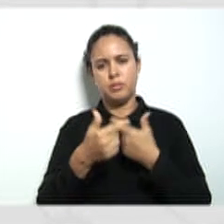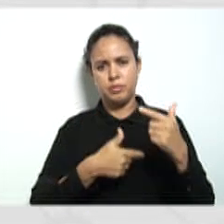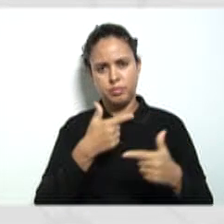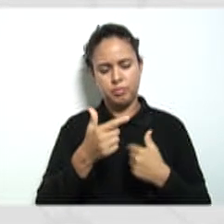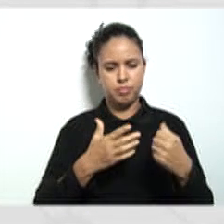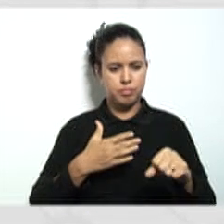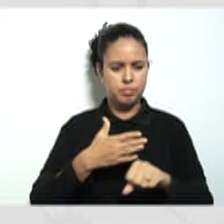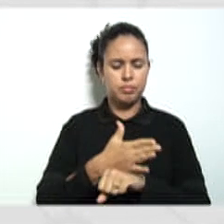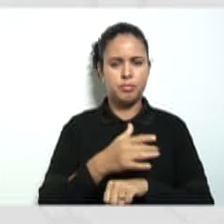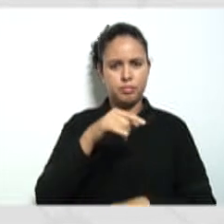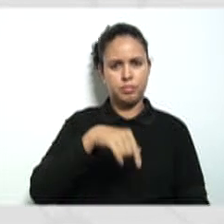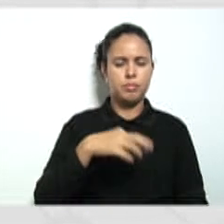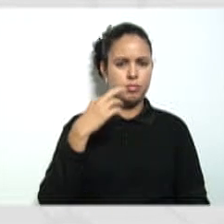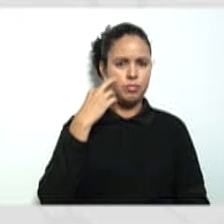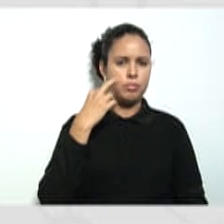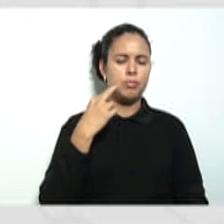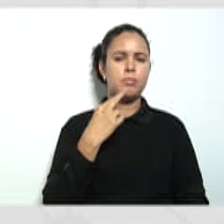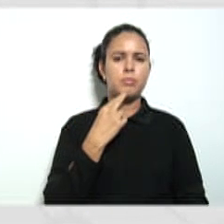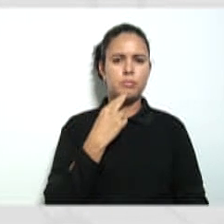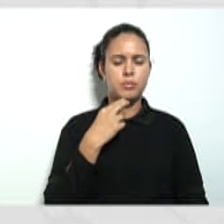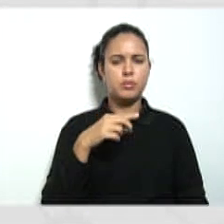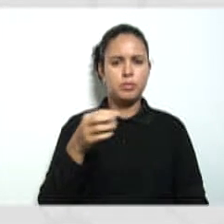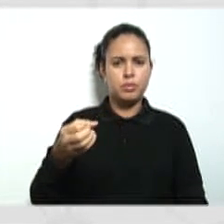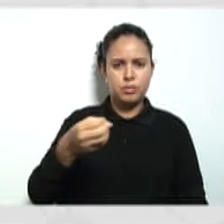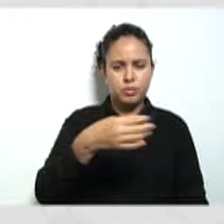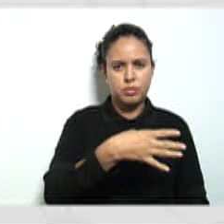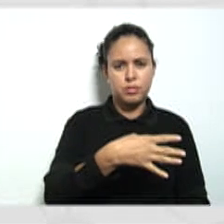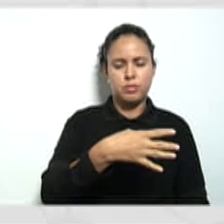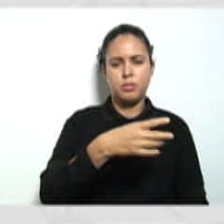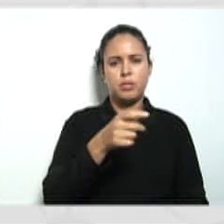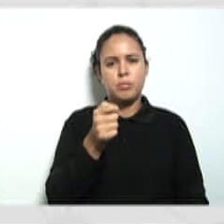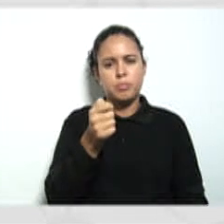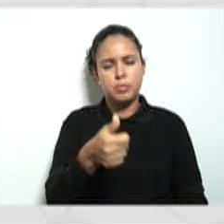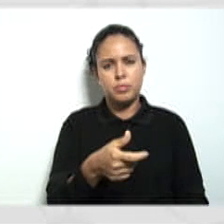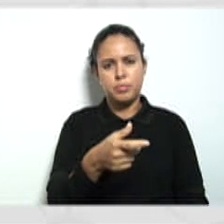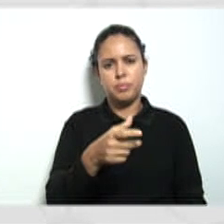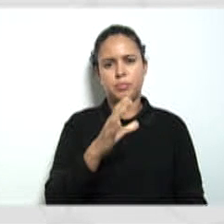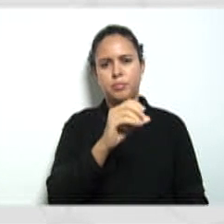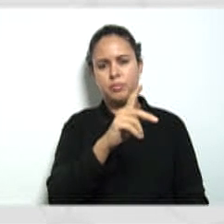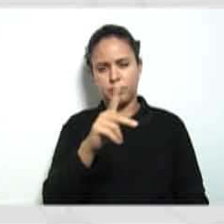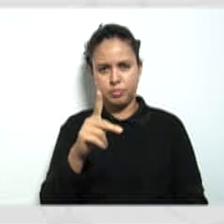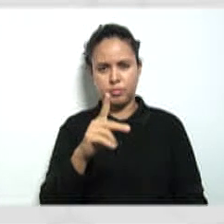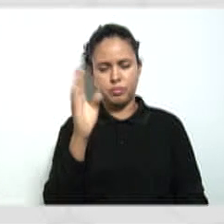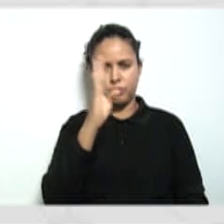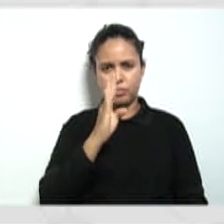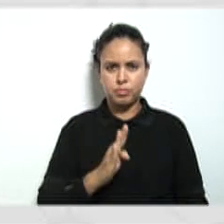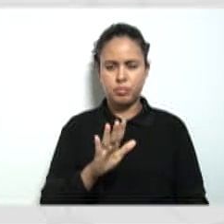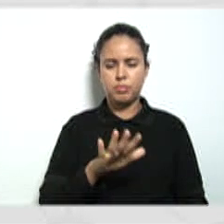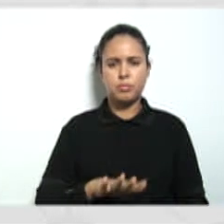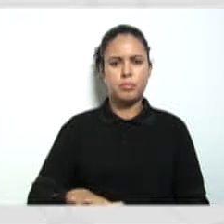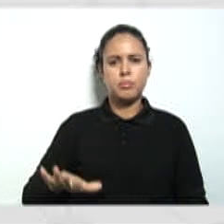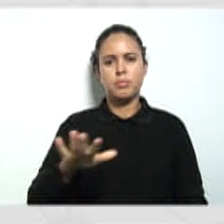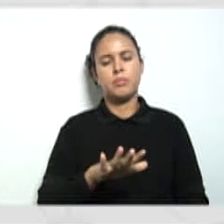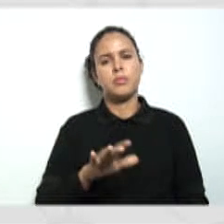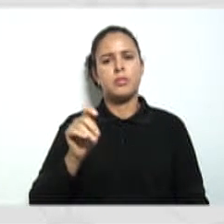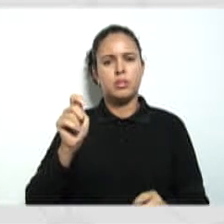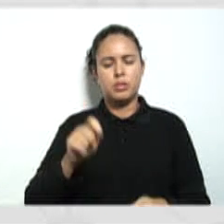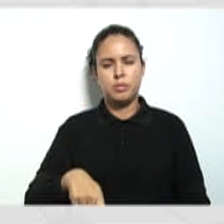nossa região. É muito nova, pois são poucas as cooperativas desse ramo do país, por isso devem ser melhor